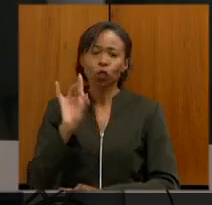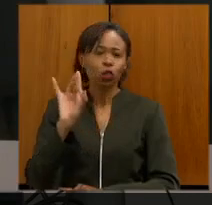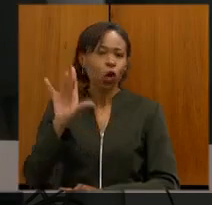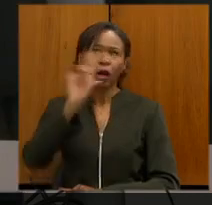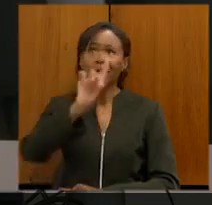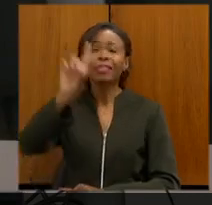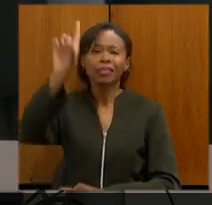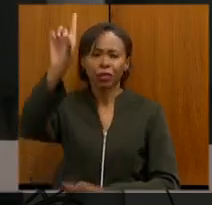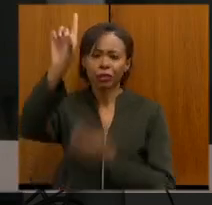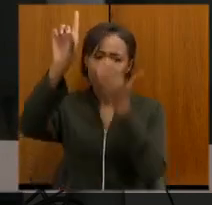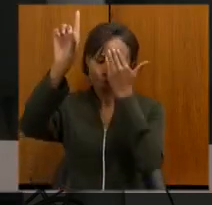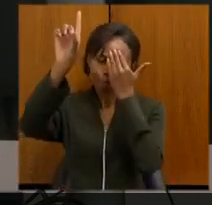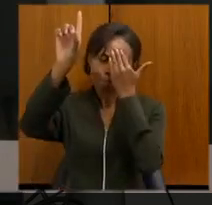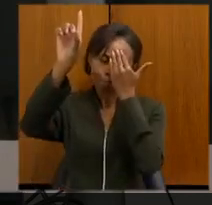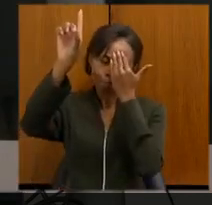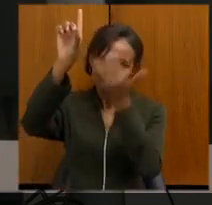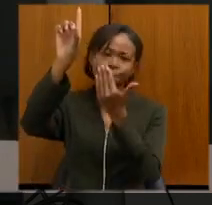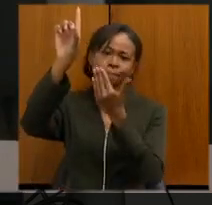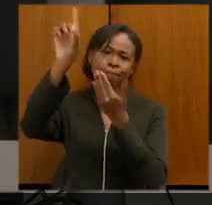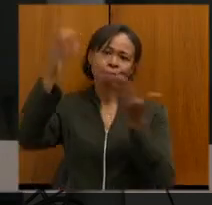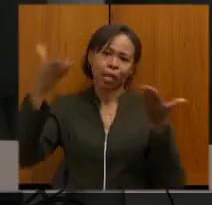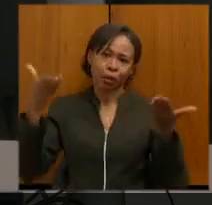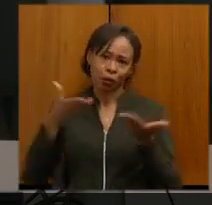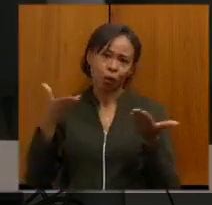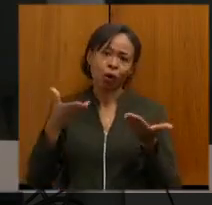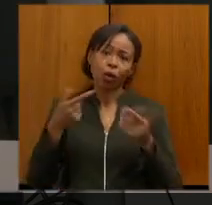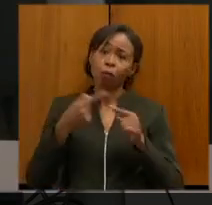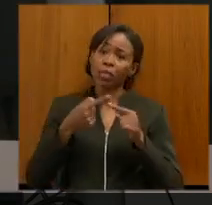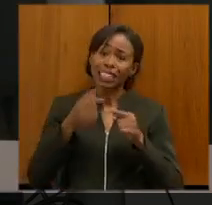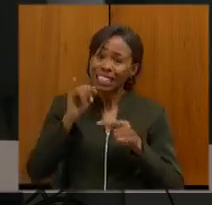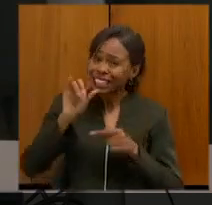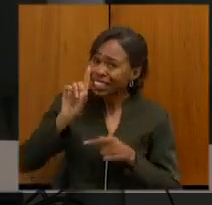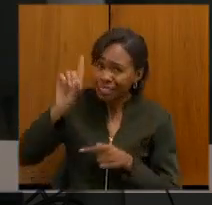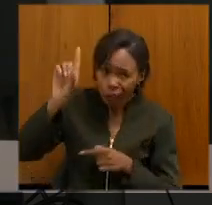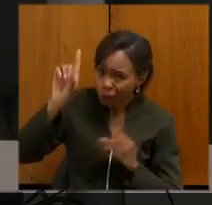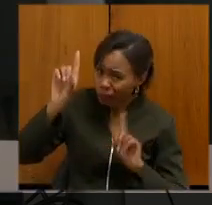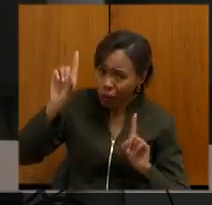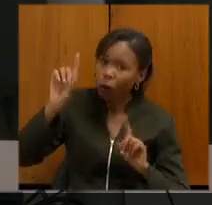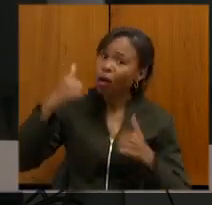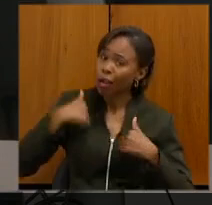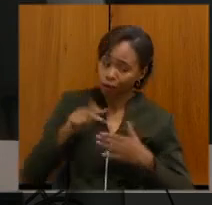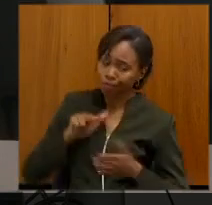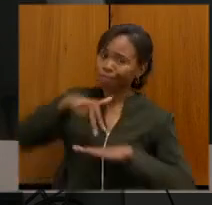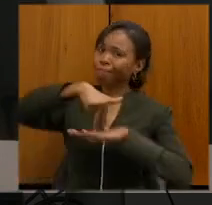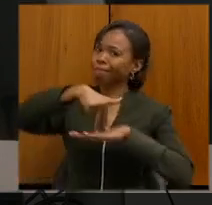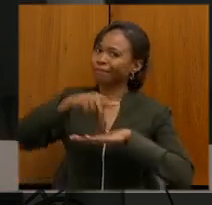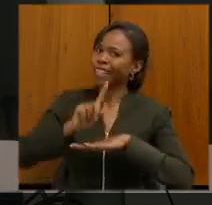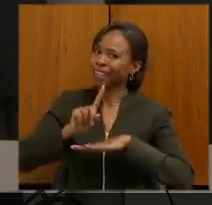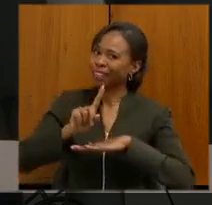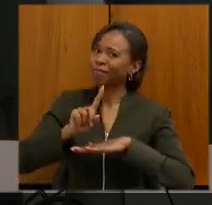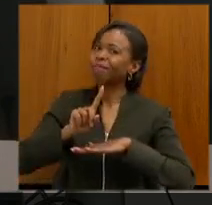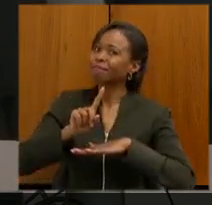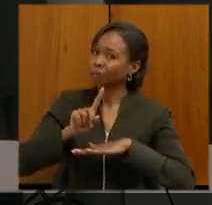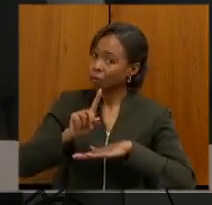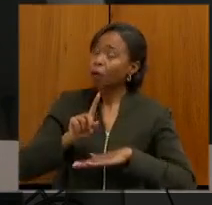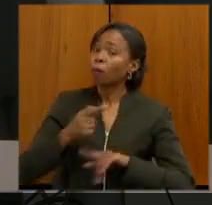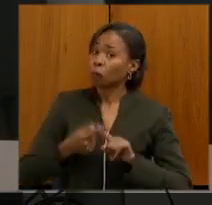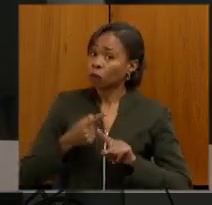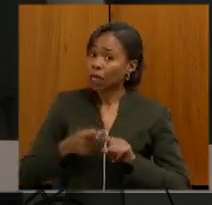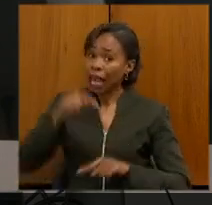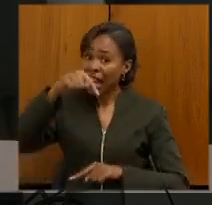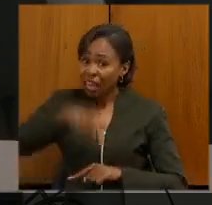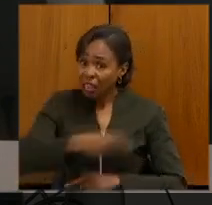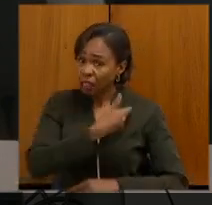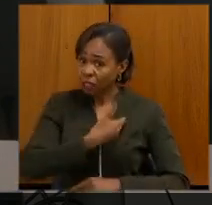a Deus eu agradeço agora porque se não fosse por ele eu não estaria usando essa Tribuna e olha aqui para pagar para esse